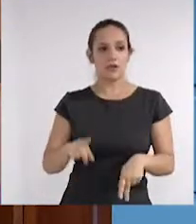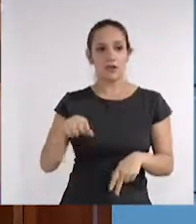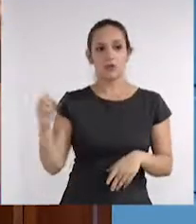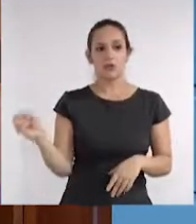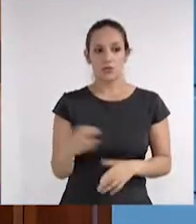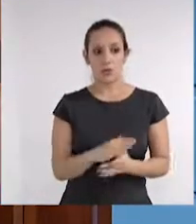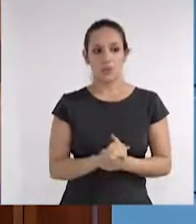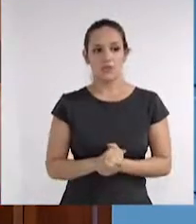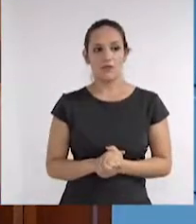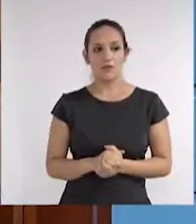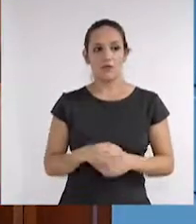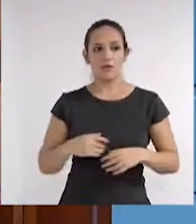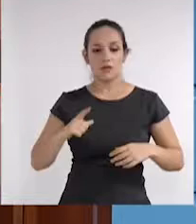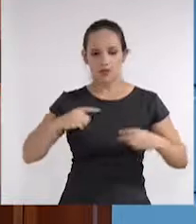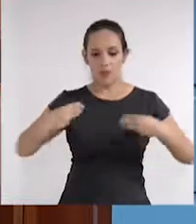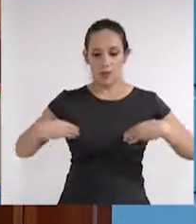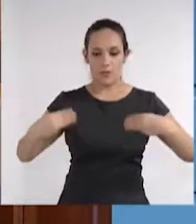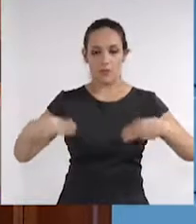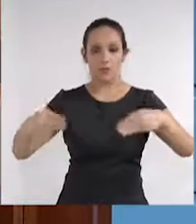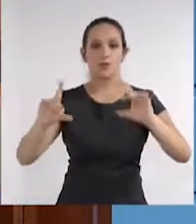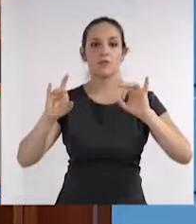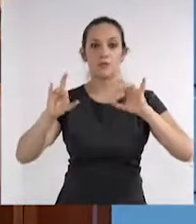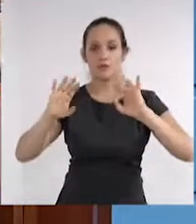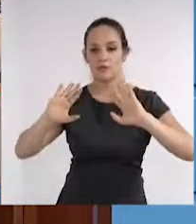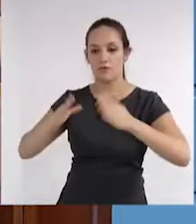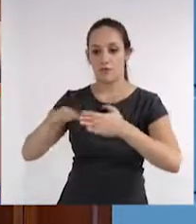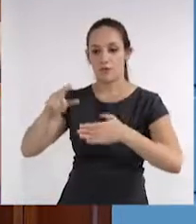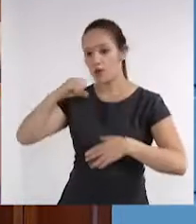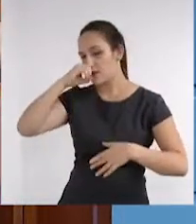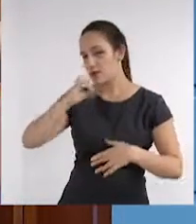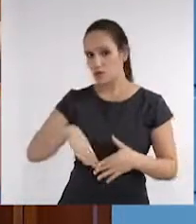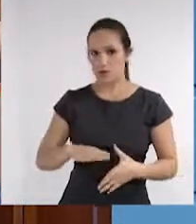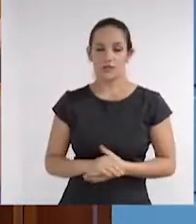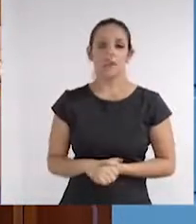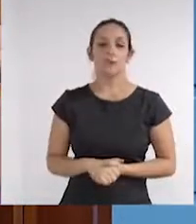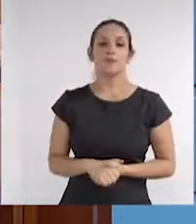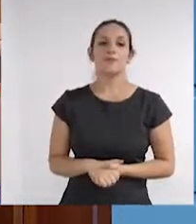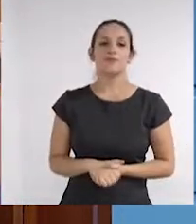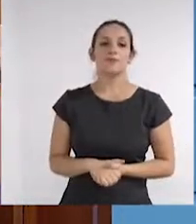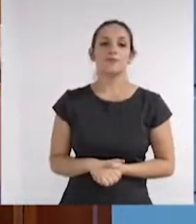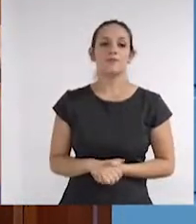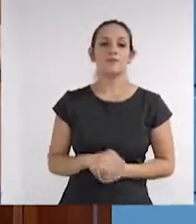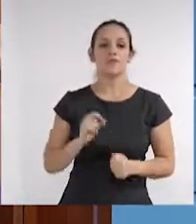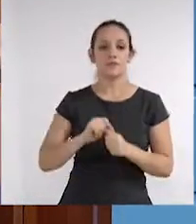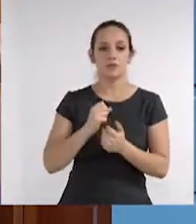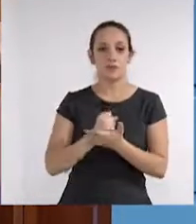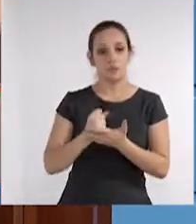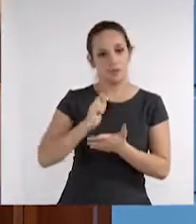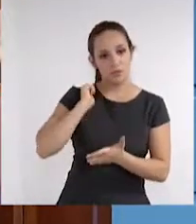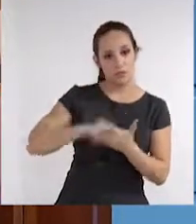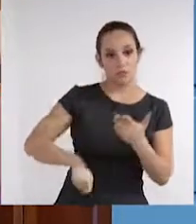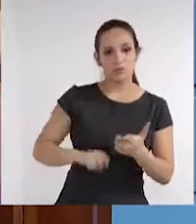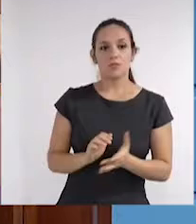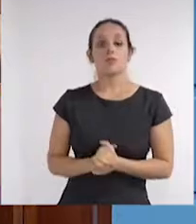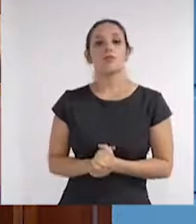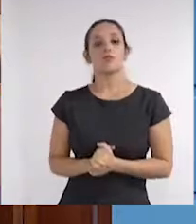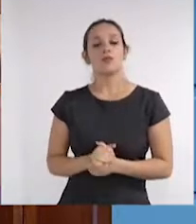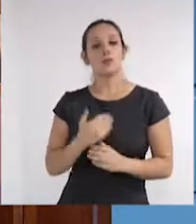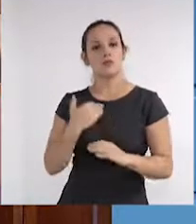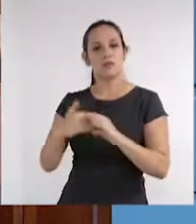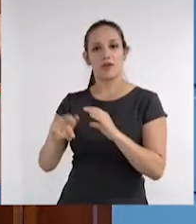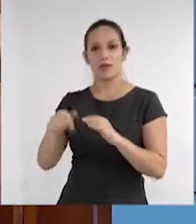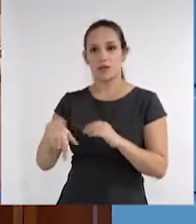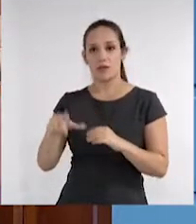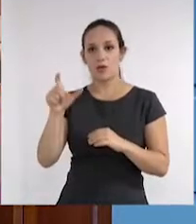criado agora, essa pasta exclusivamente para tratar da questão de violência no nosso país. Vamos fazer um documento também que vamos encaminhar aqui para o governo